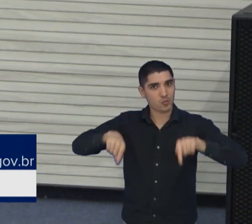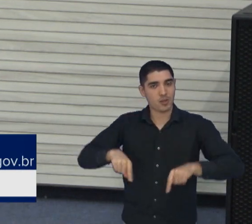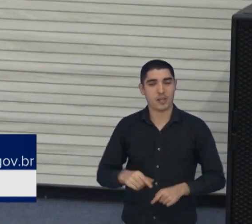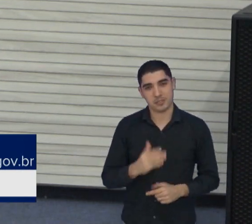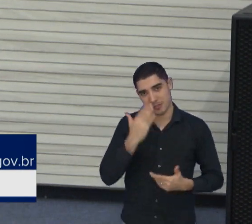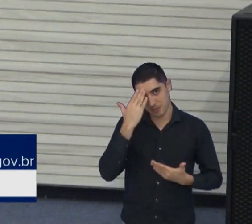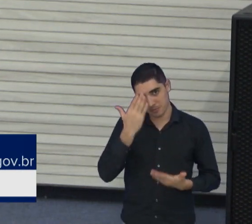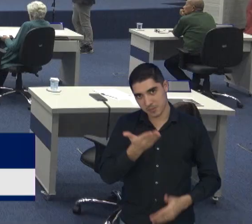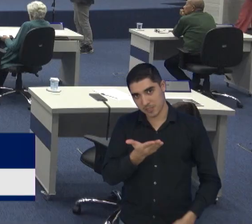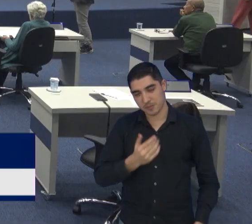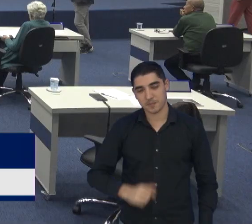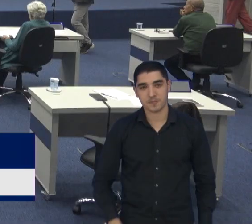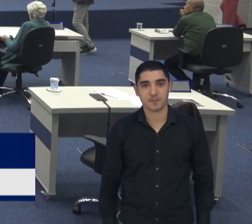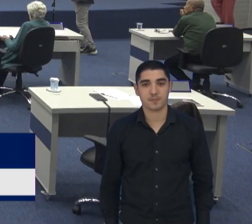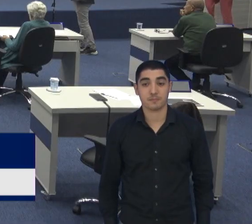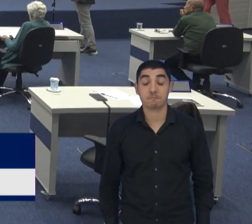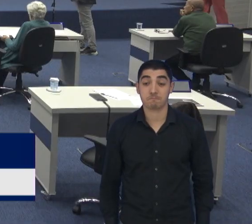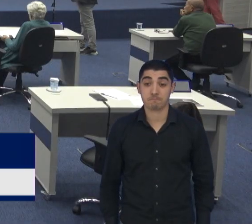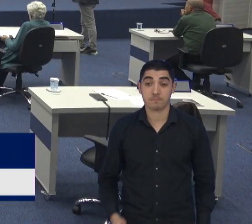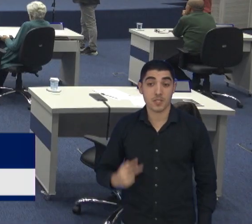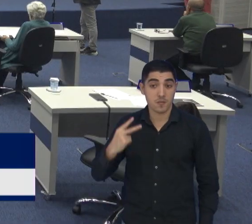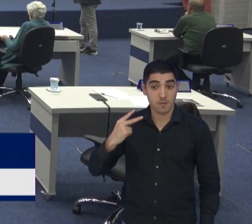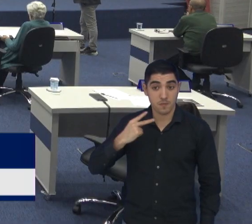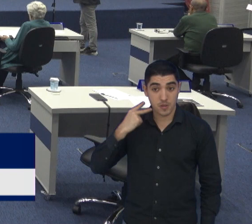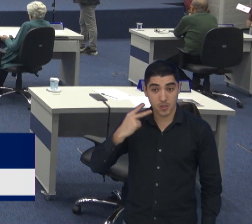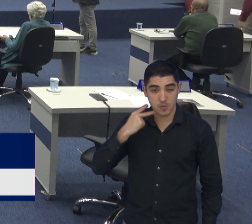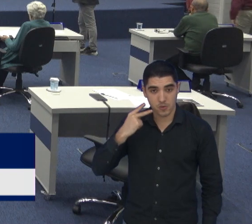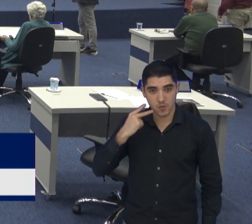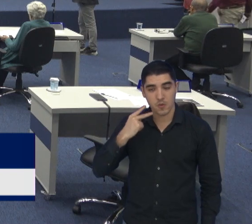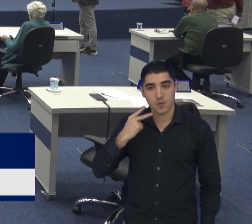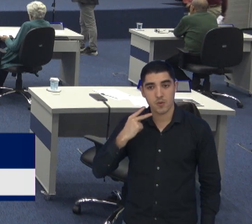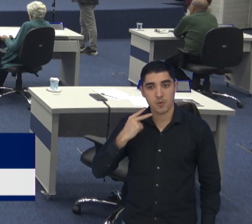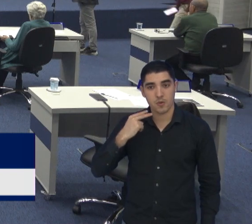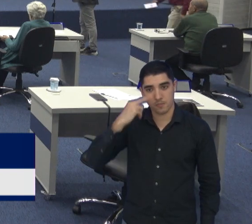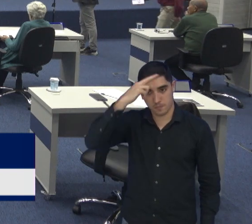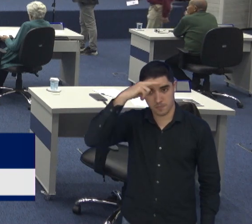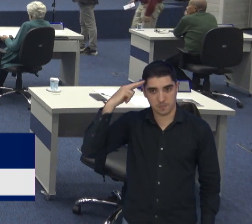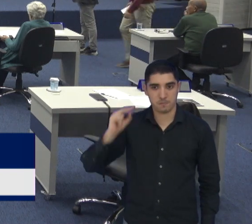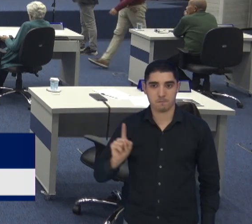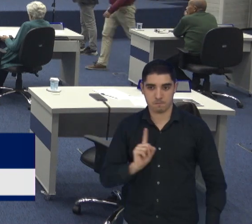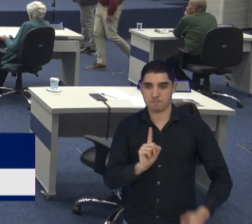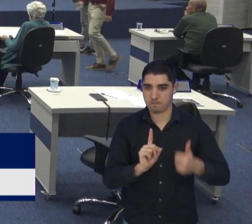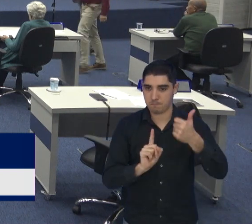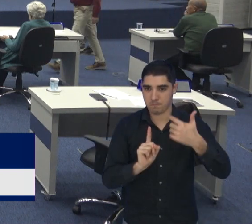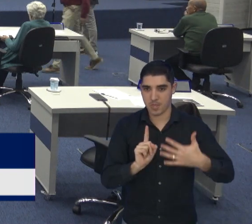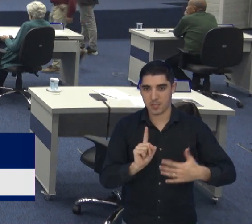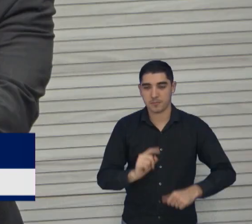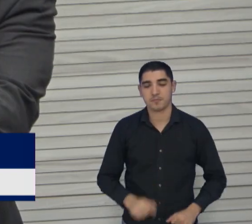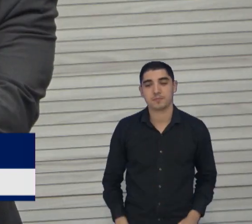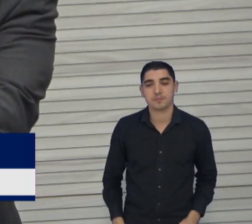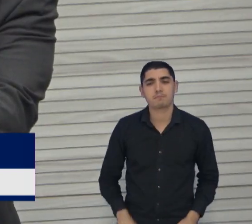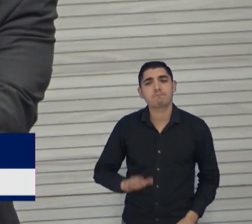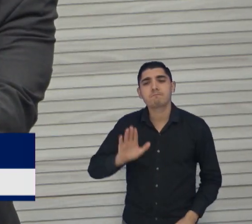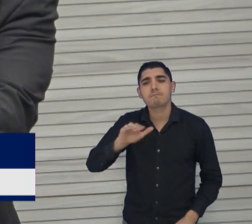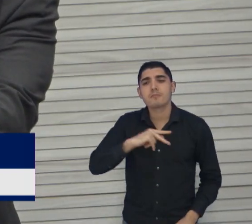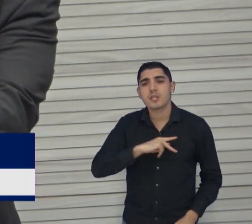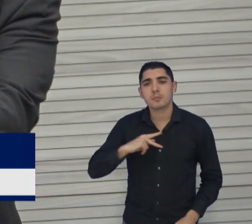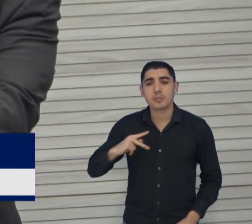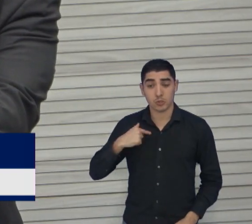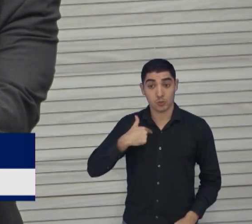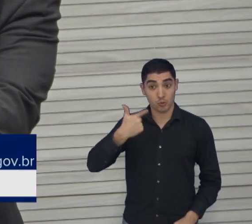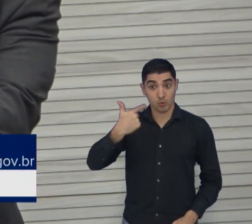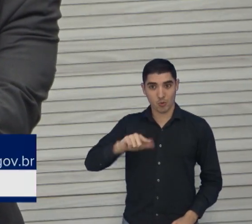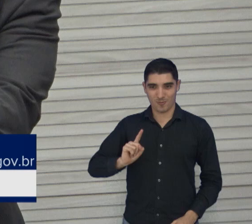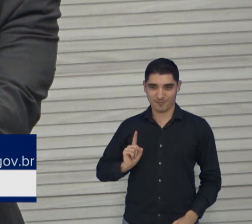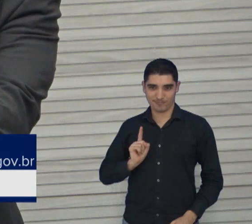Obrigada. Questão de ordem, vereador Roberto Chagas. Senhor presidente, a gente volta a esse microfone mais